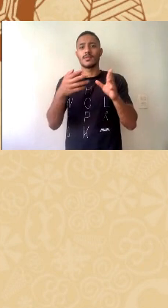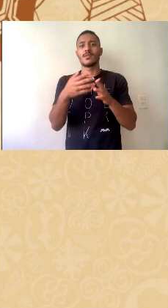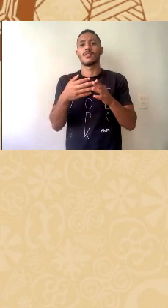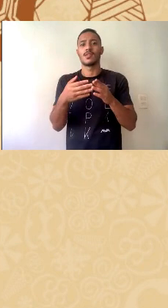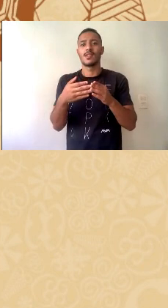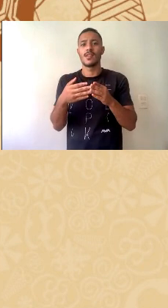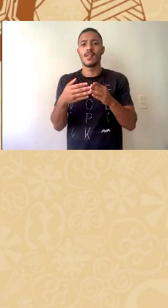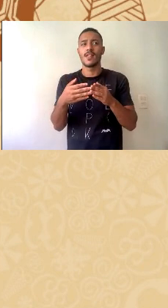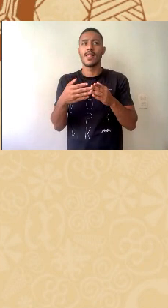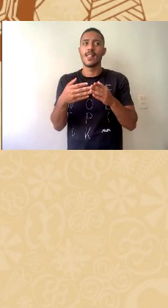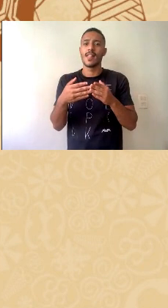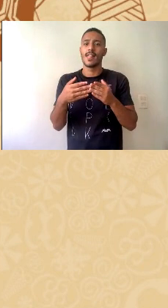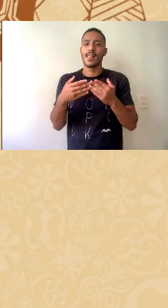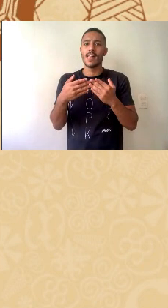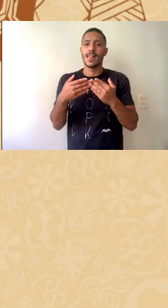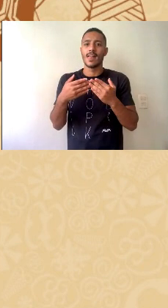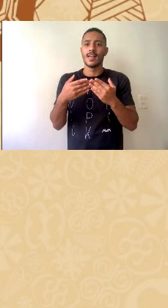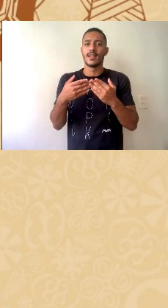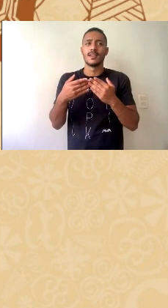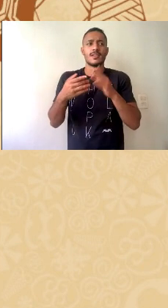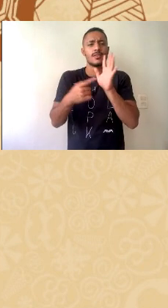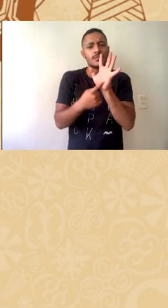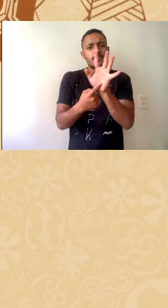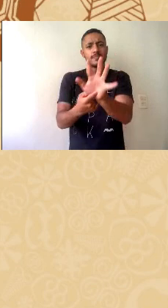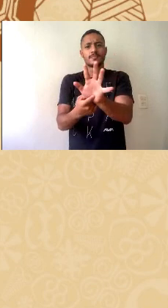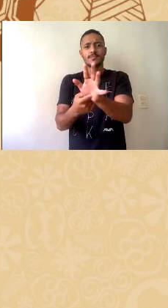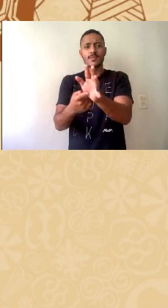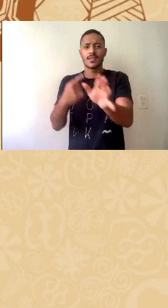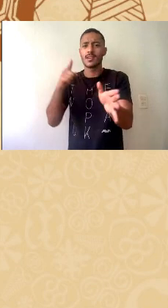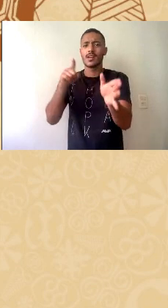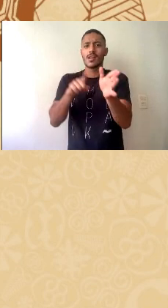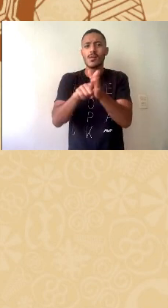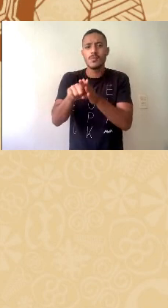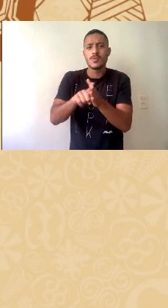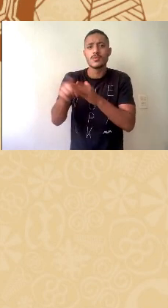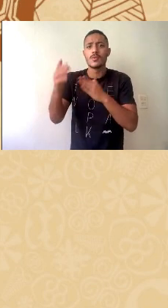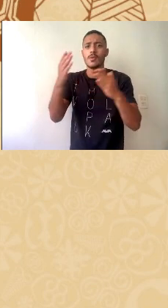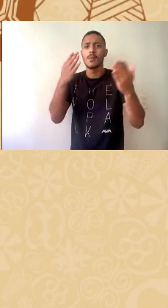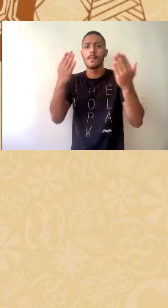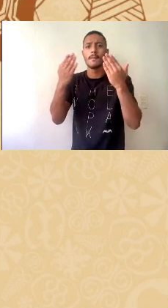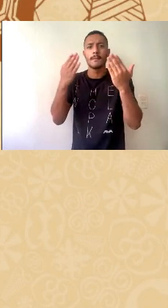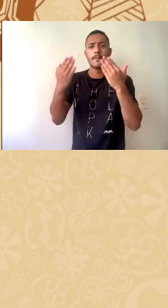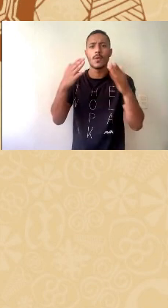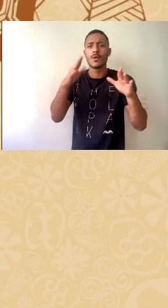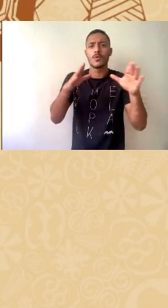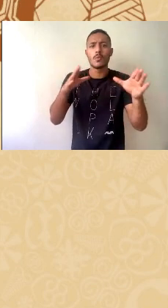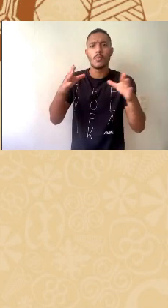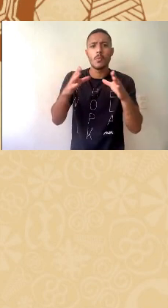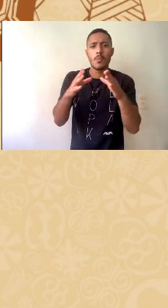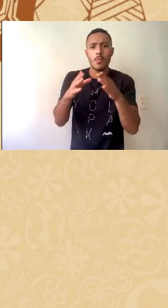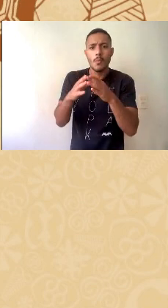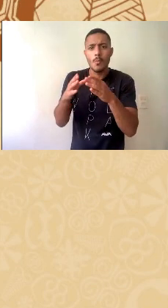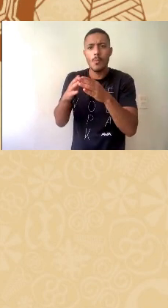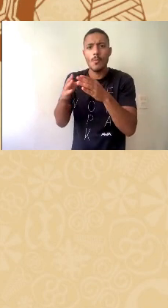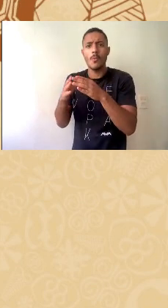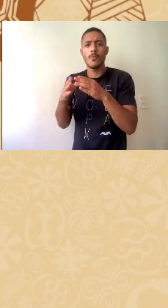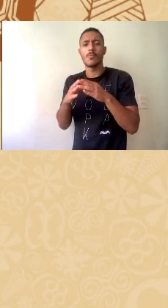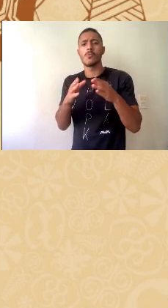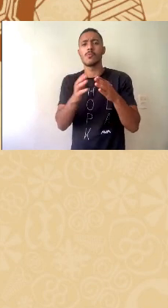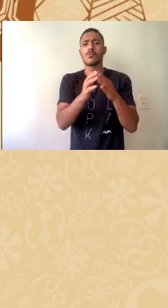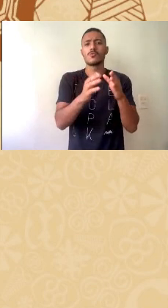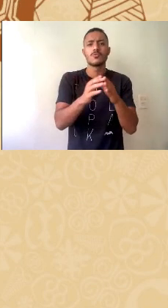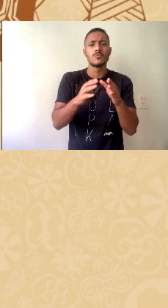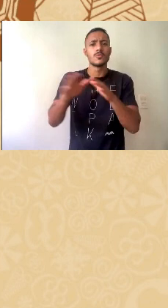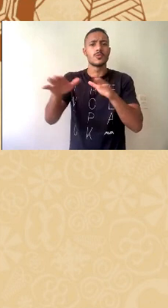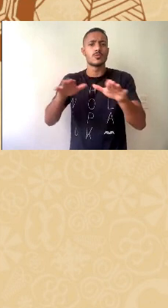eu jogo essa pergunta, né, o que a psicologia pode aprender com o movimento negro, o movimento de mulheres negras, o movimento de mulheres negras indígenas, o